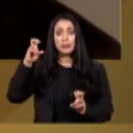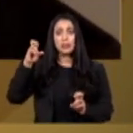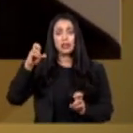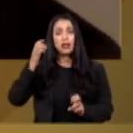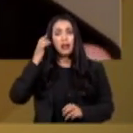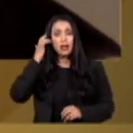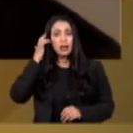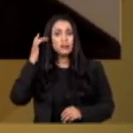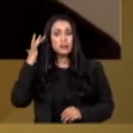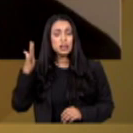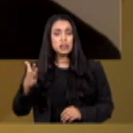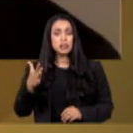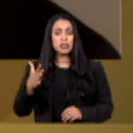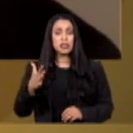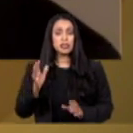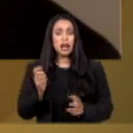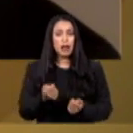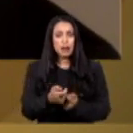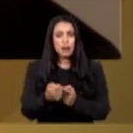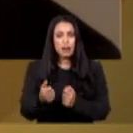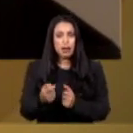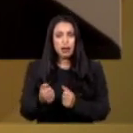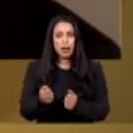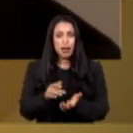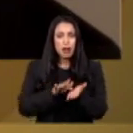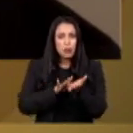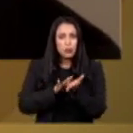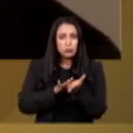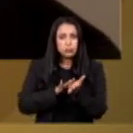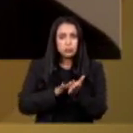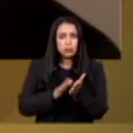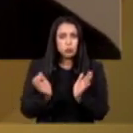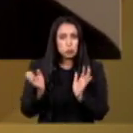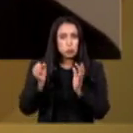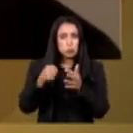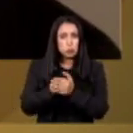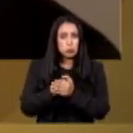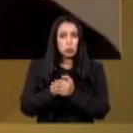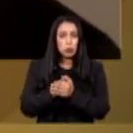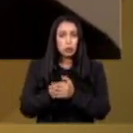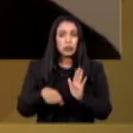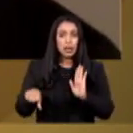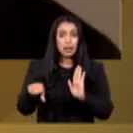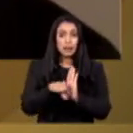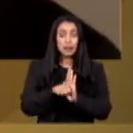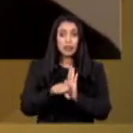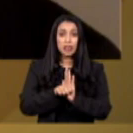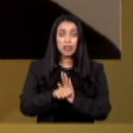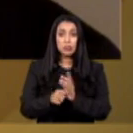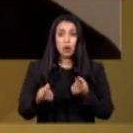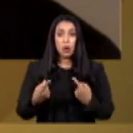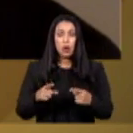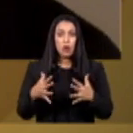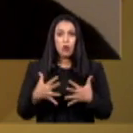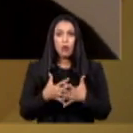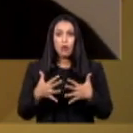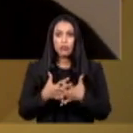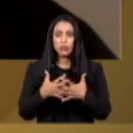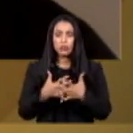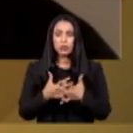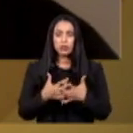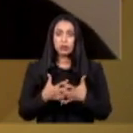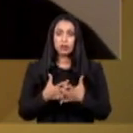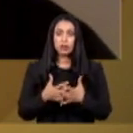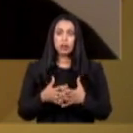facilitar e encobrir ou dissimular a prática dos ilícitos previstos nesta lei ou para provocar confusão patrimonial